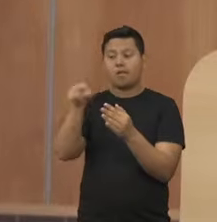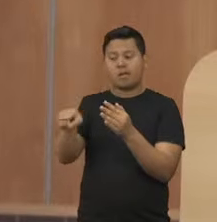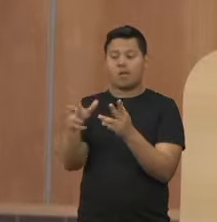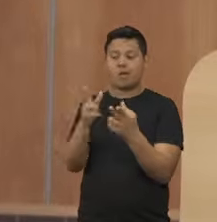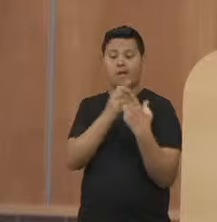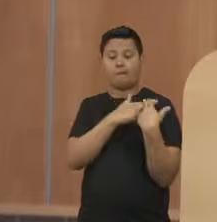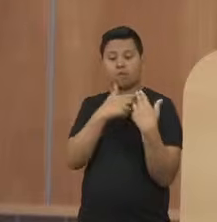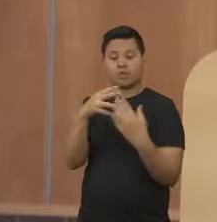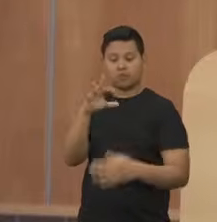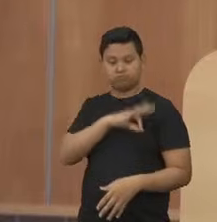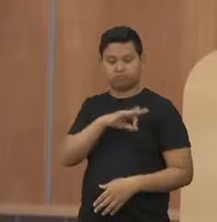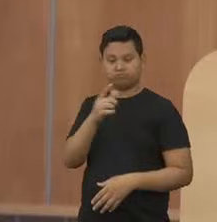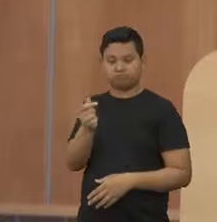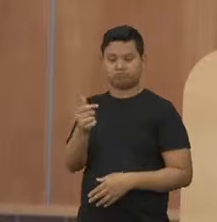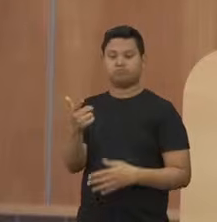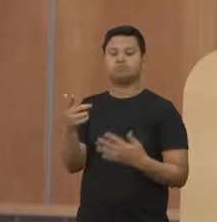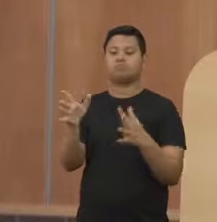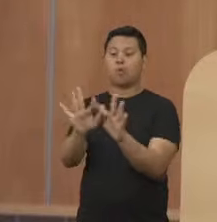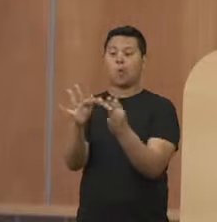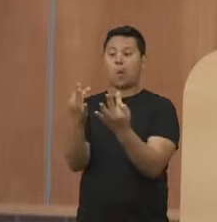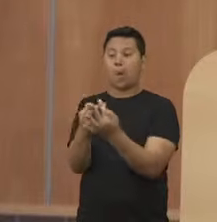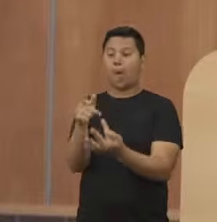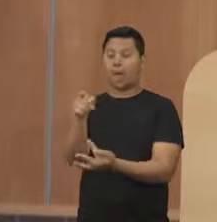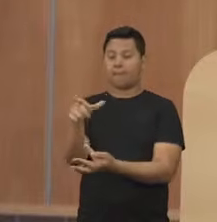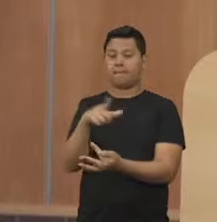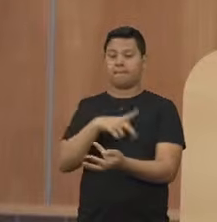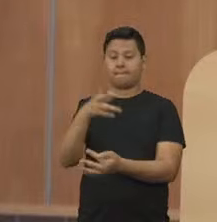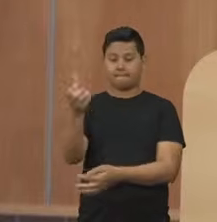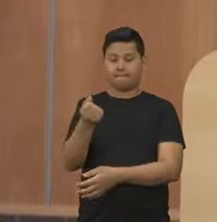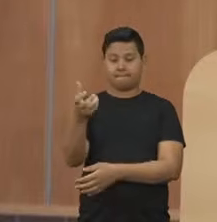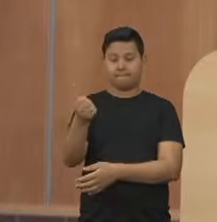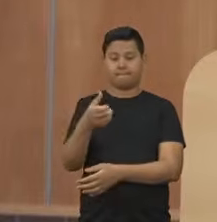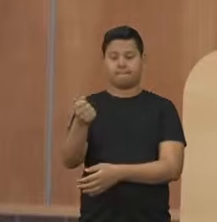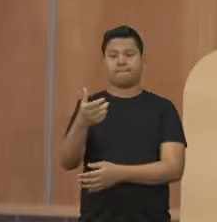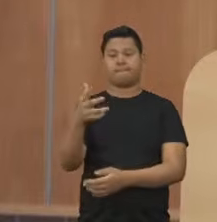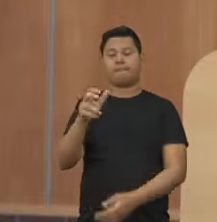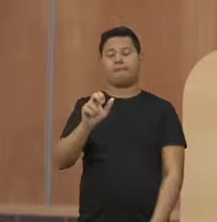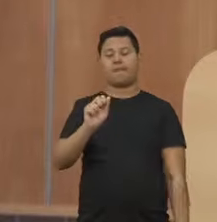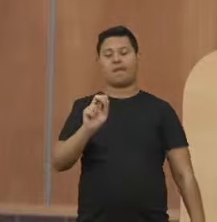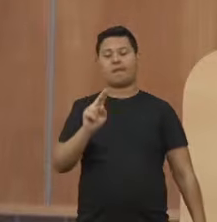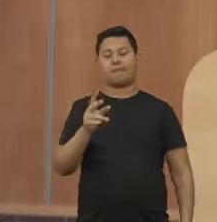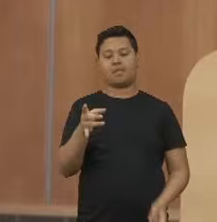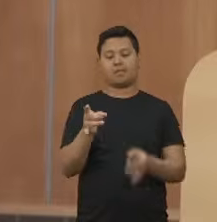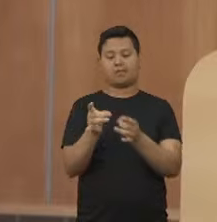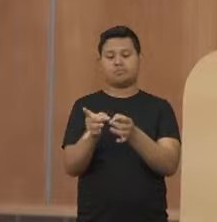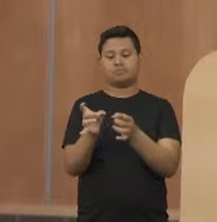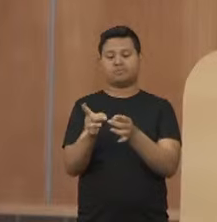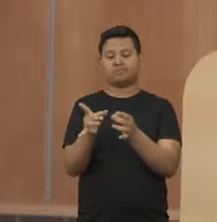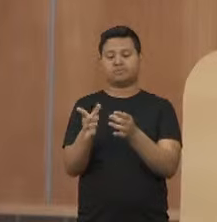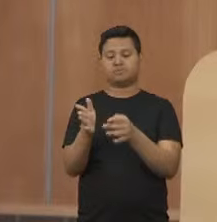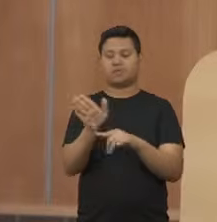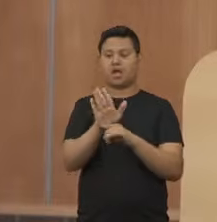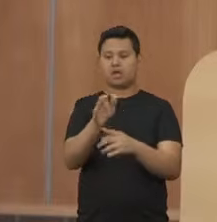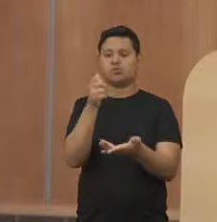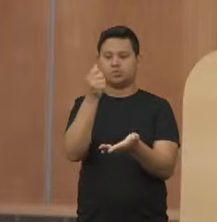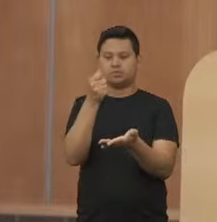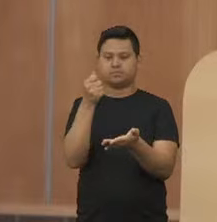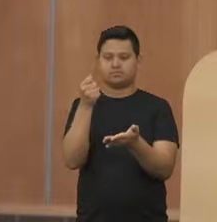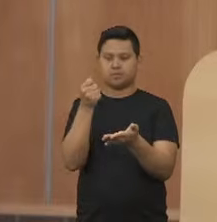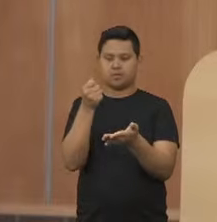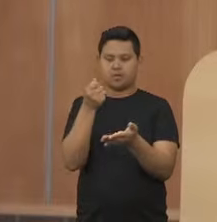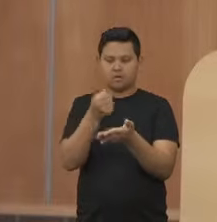familiar, famílias que são beneficiadas pelo programa Auxílio Aluguel de Jacareí, pessoas que